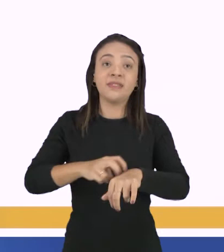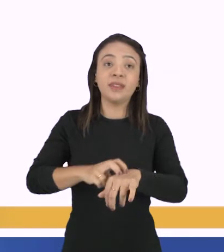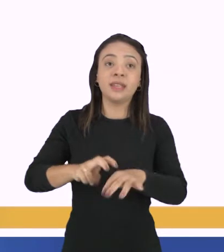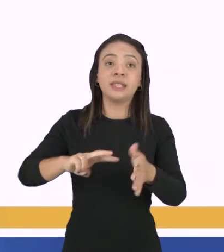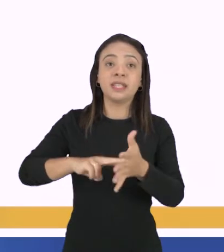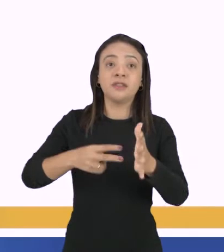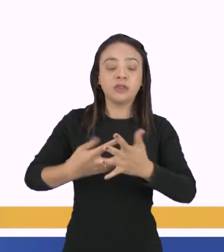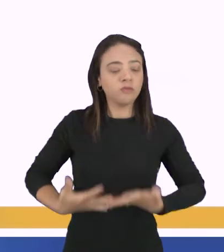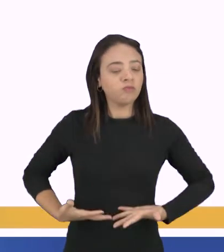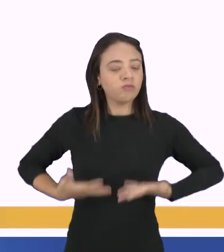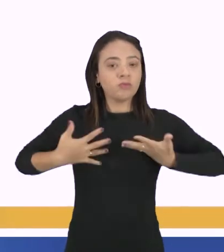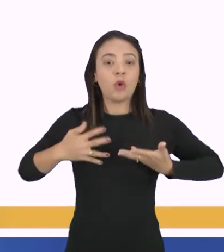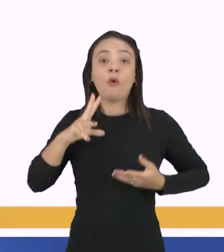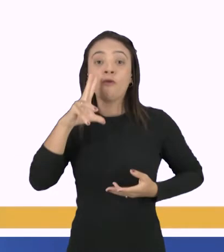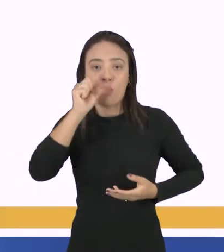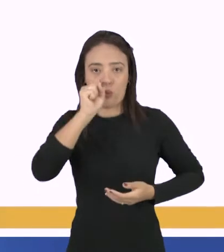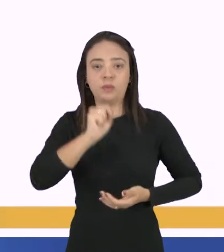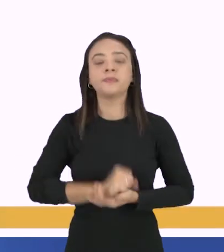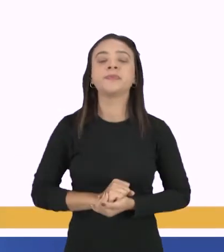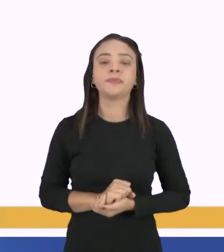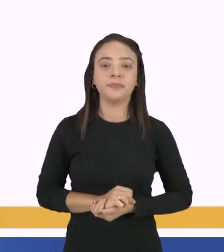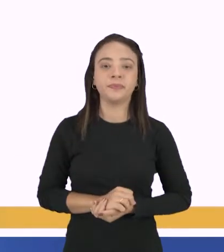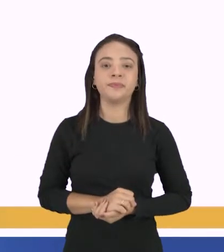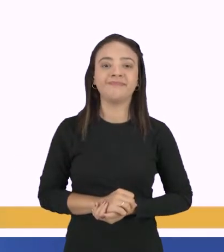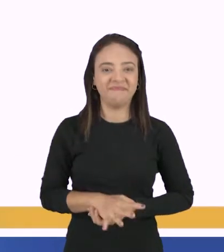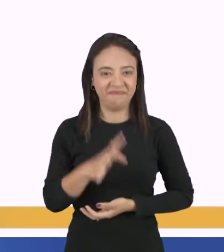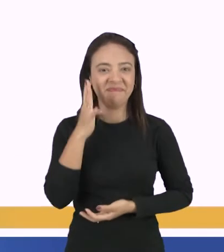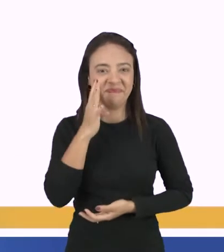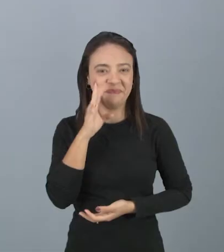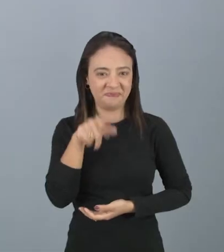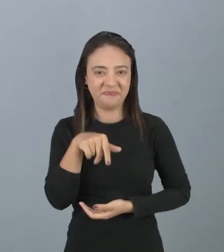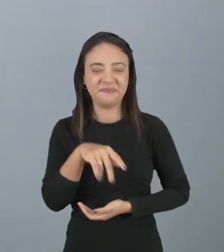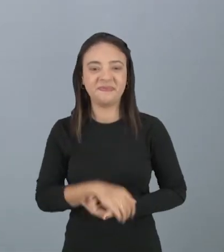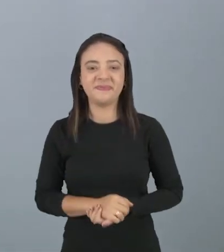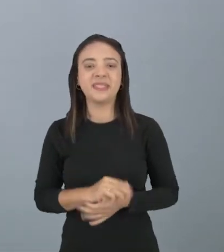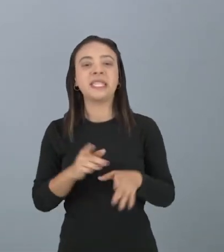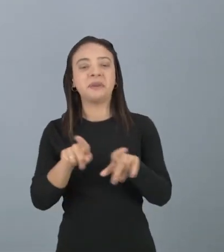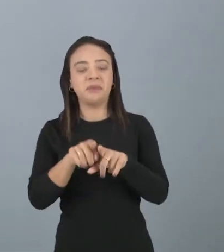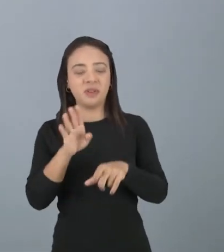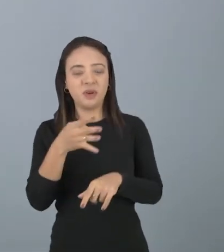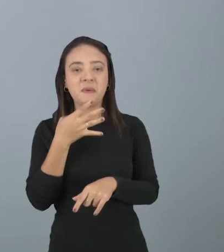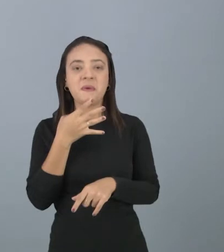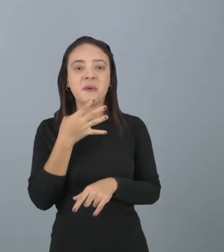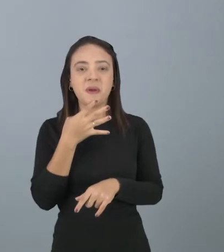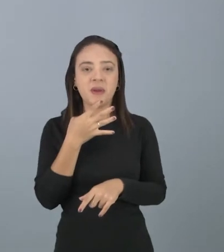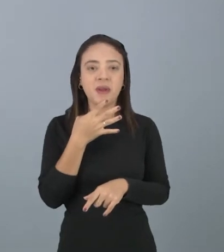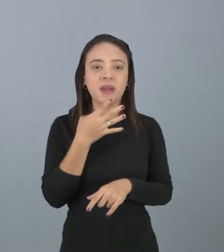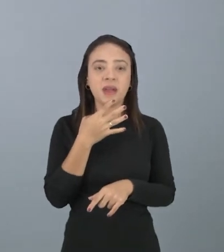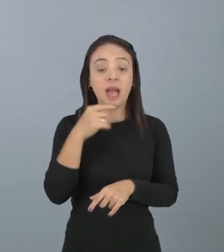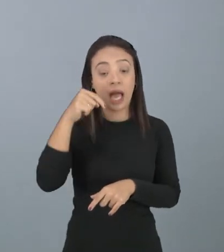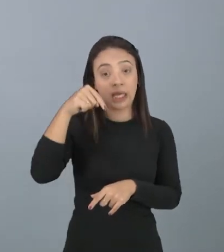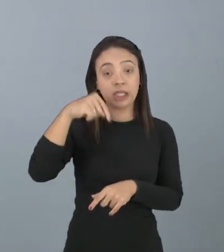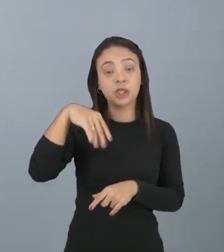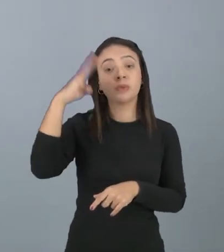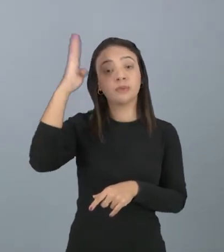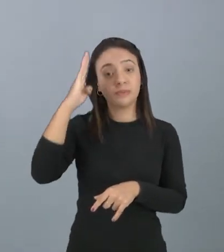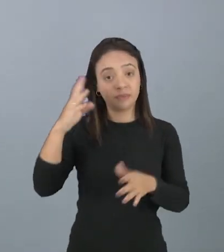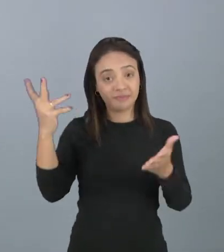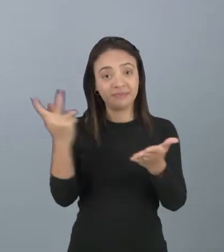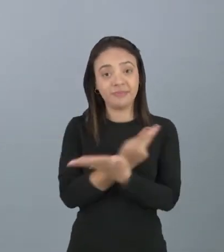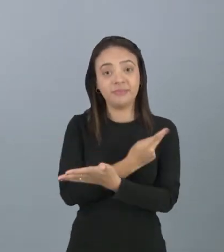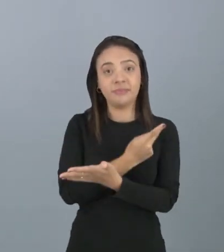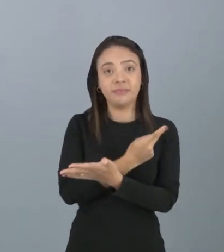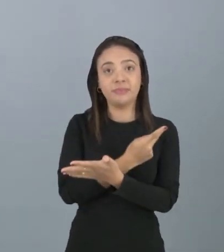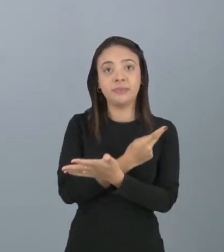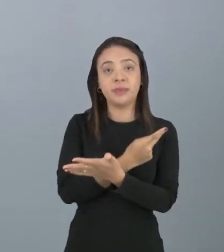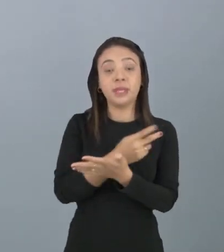verde, vitalidade e força. Interessante, né? Eu já vi também reprodução desse festival aqui no Brasil. Talvez as nossas